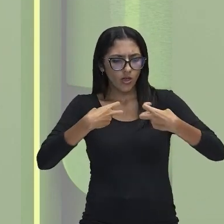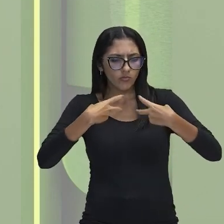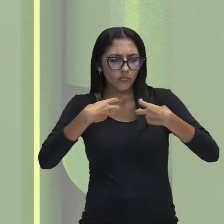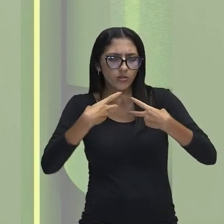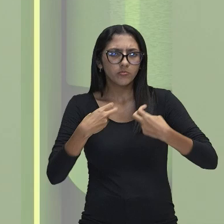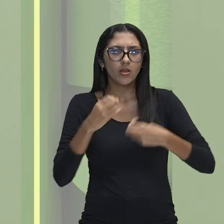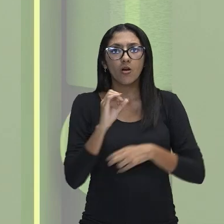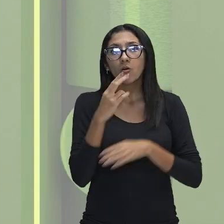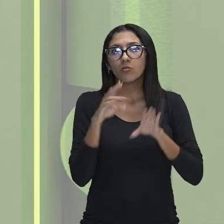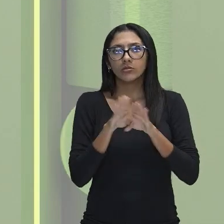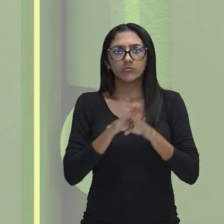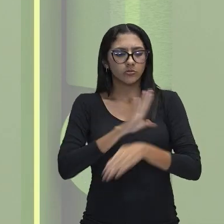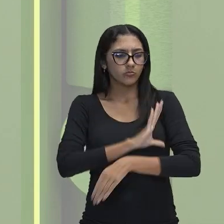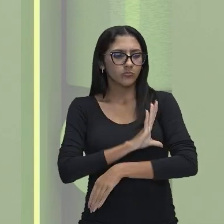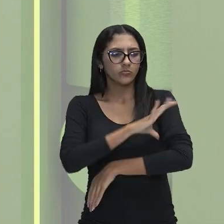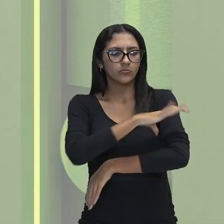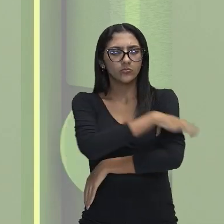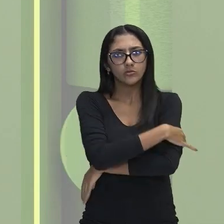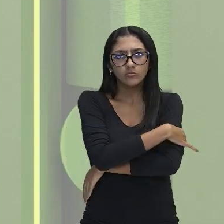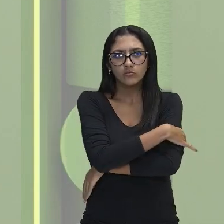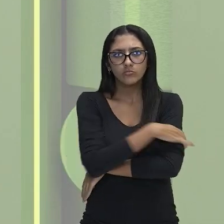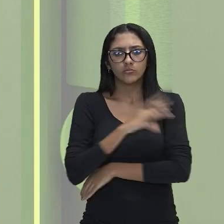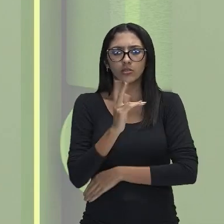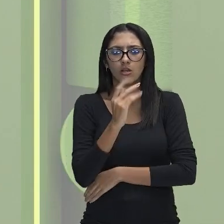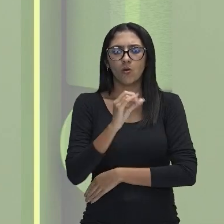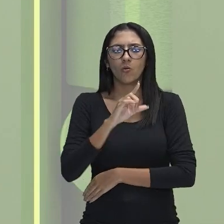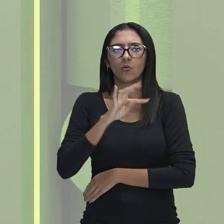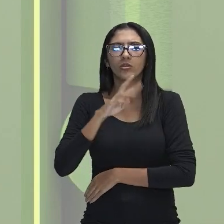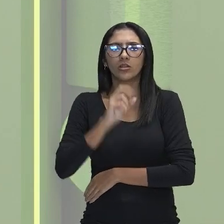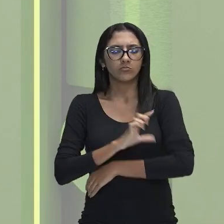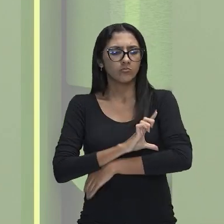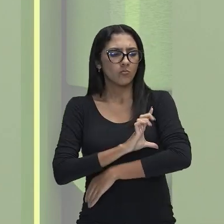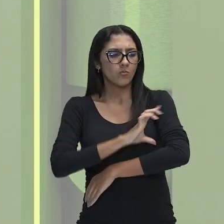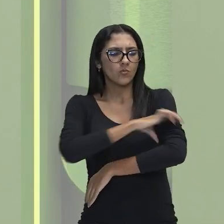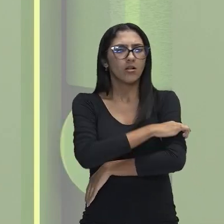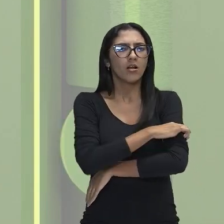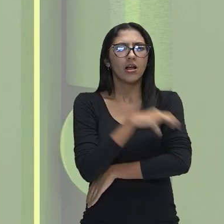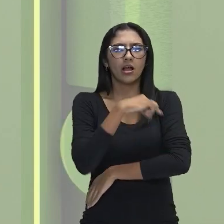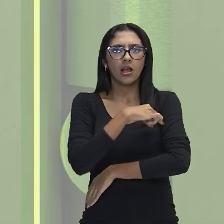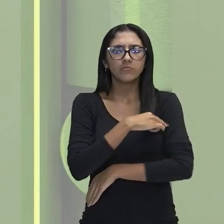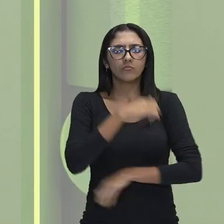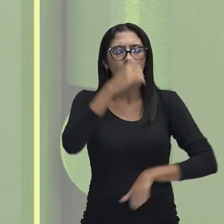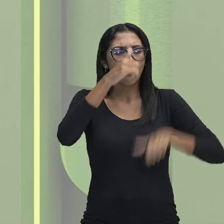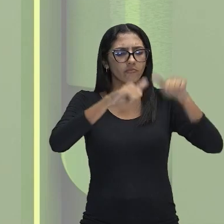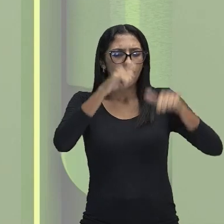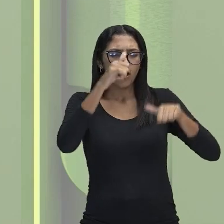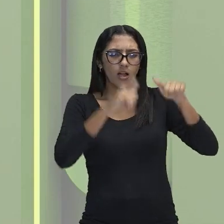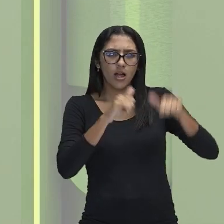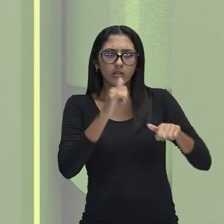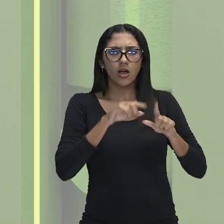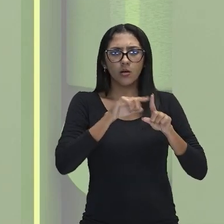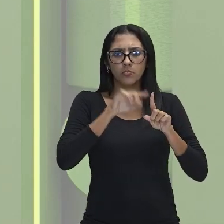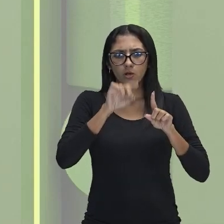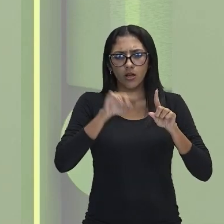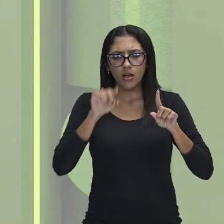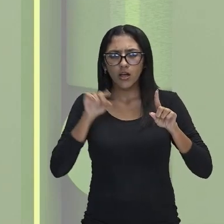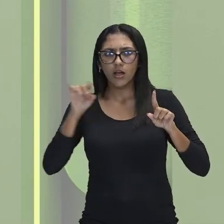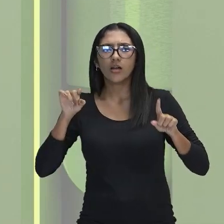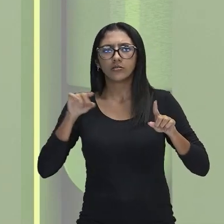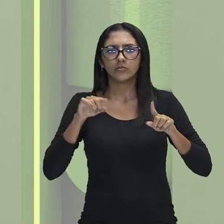pelo Holter, que é o quê? Um aparelho que vai monitorar a sua frequência cardíaca